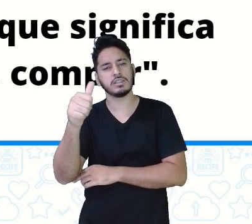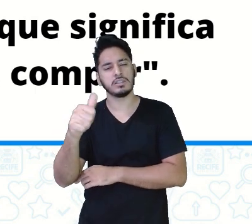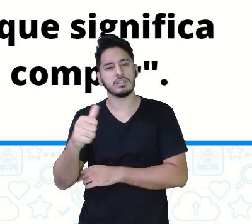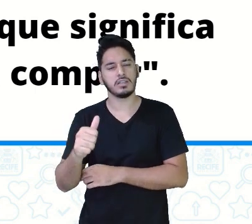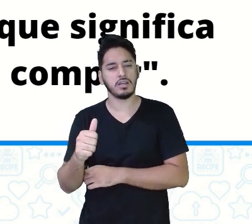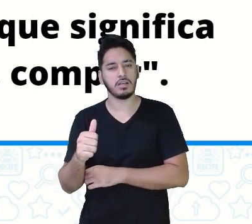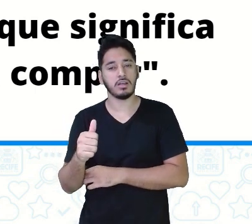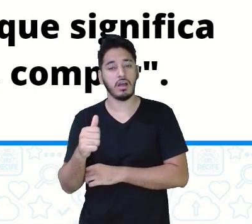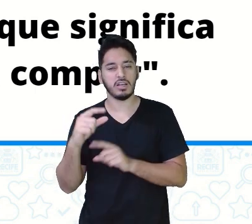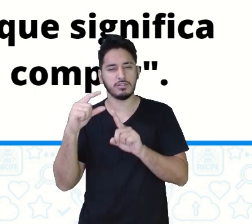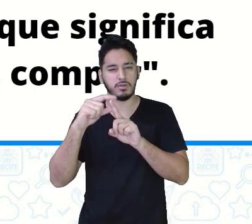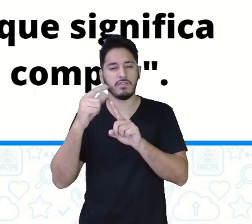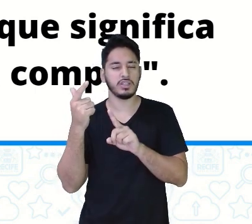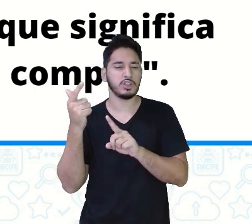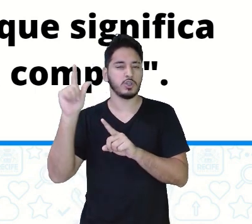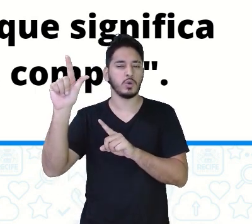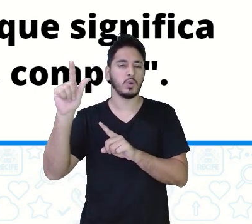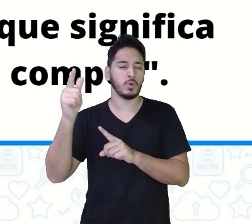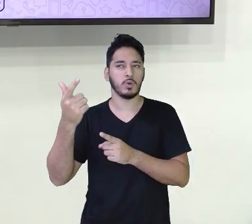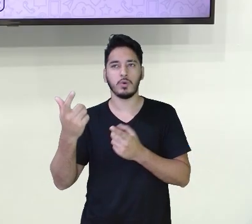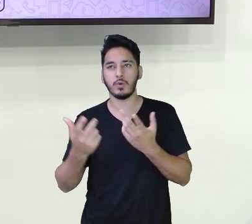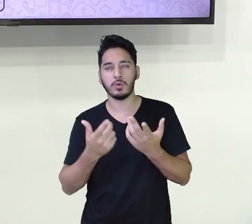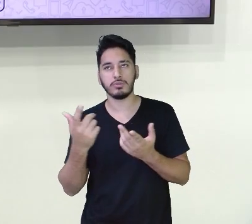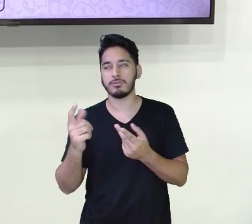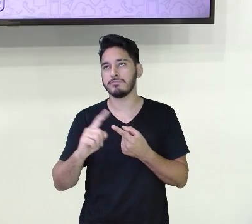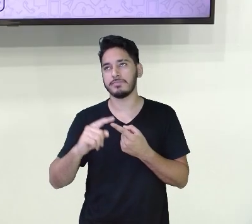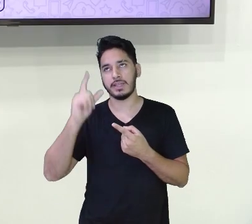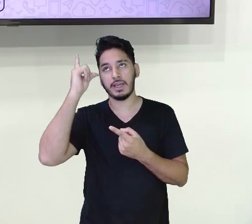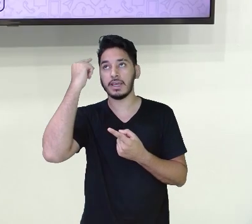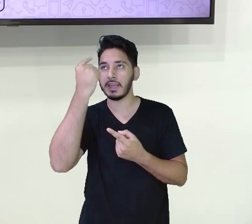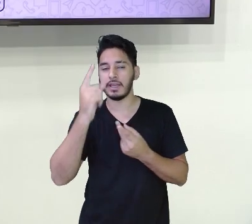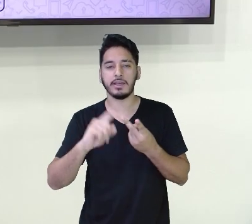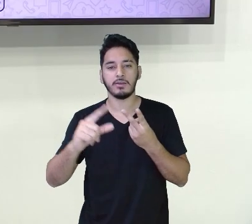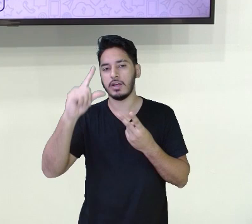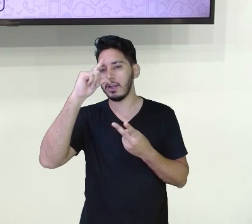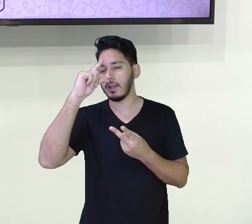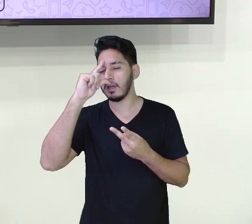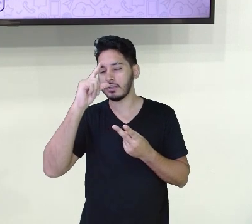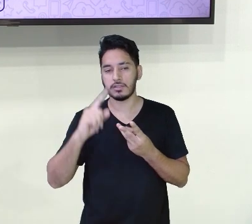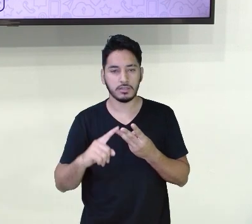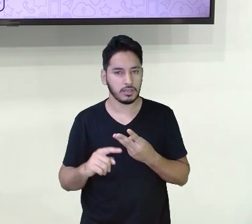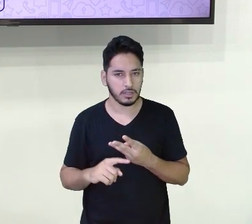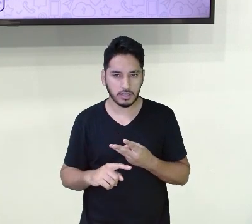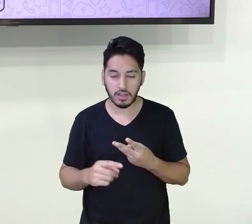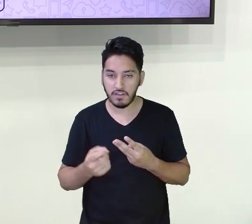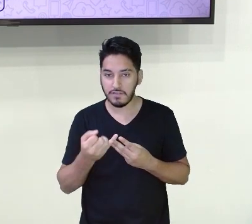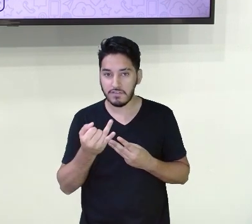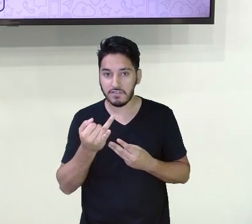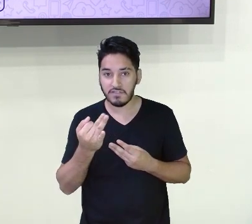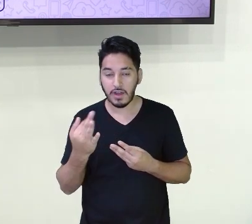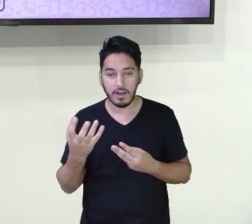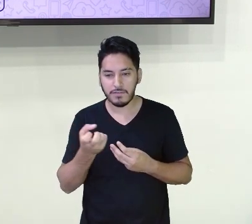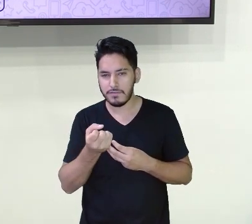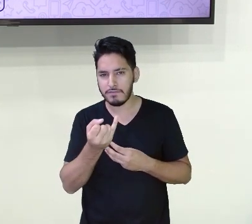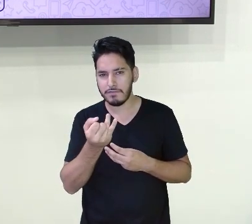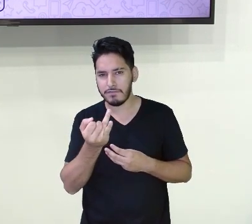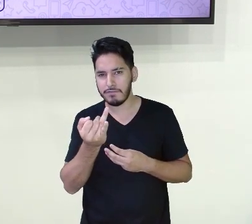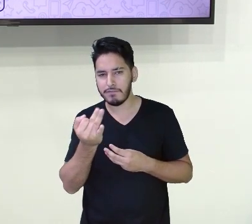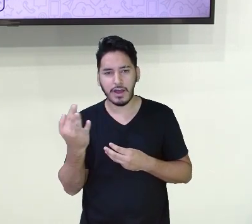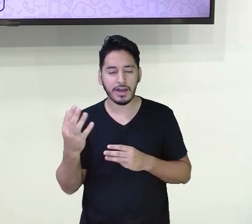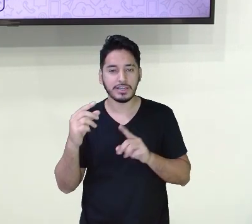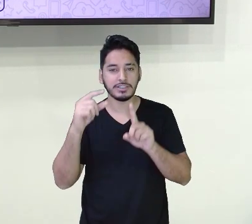que vêm de outros idiomas, principalmente o grego, o latim, a gente encontrar uma série, né, de palavras